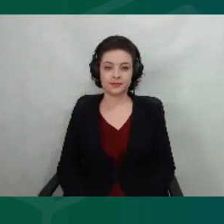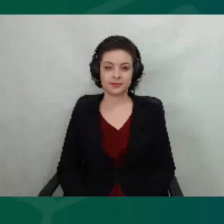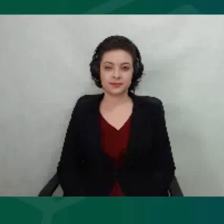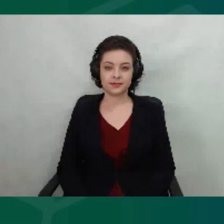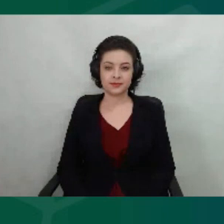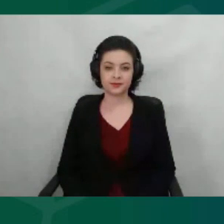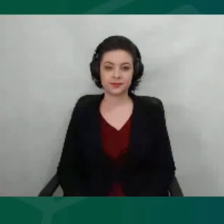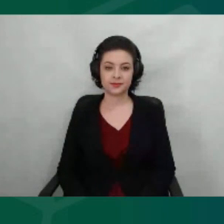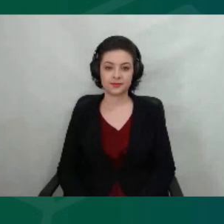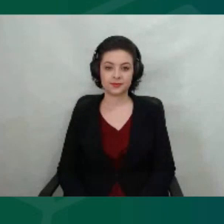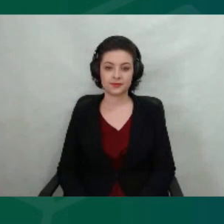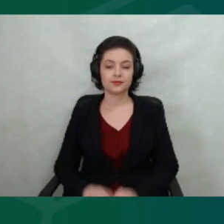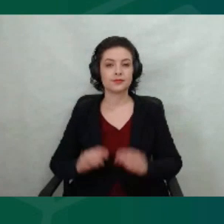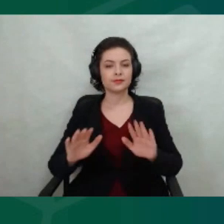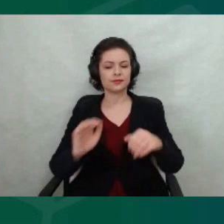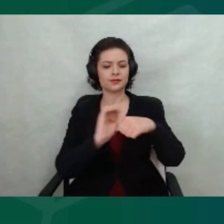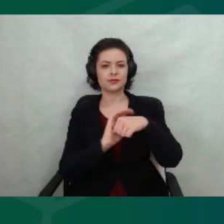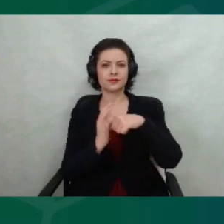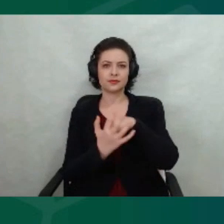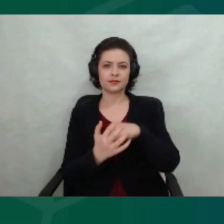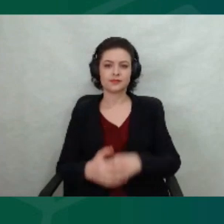Então, o coronavírus, ele tem...